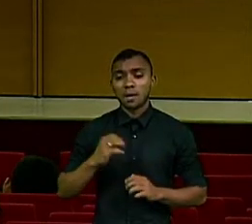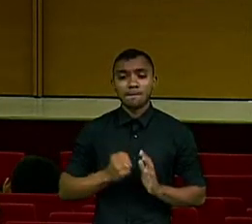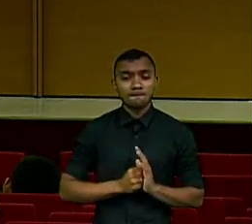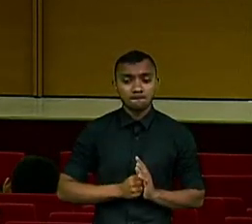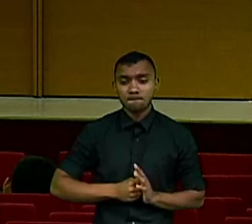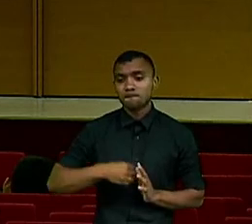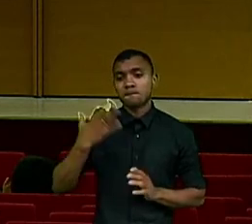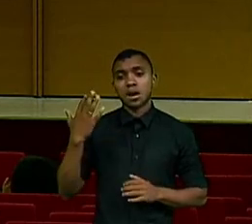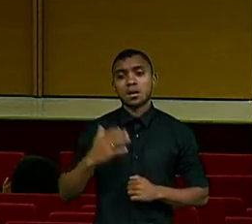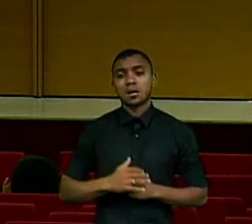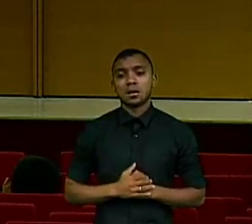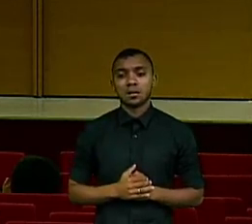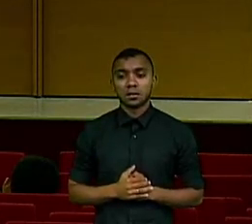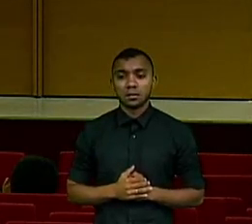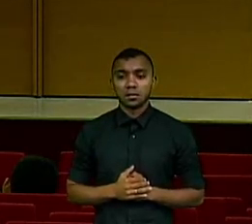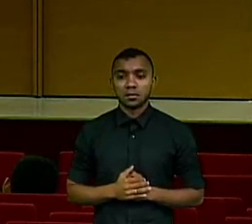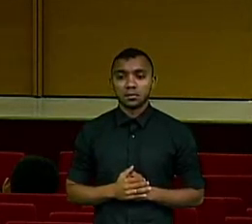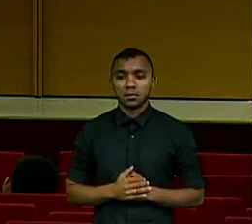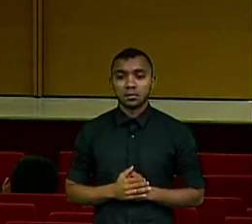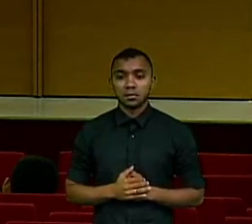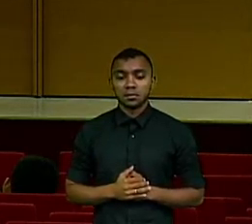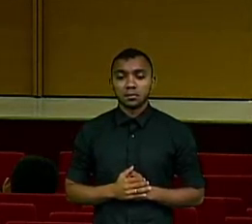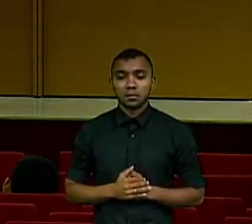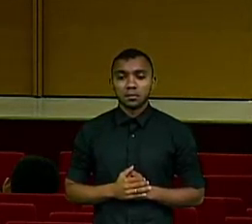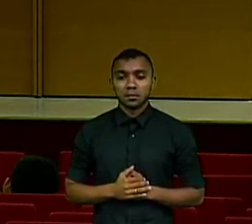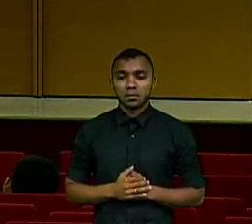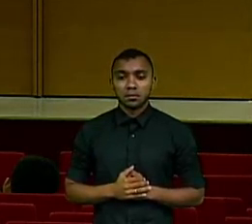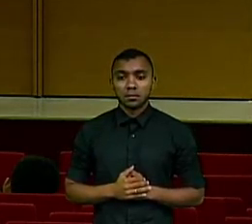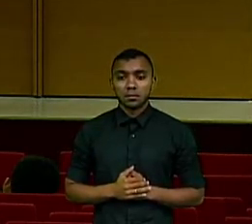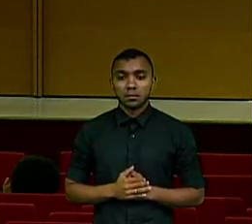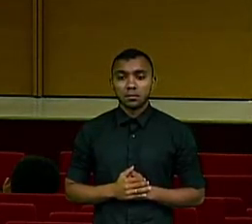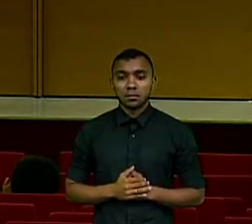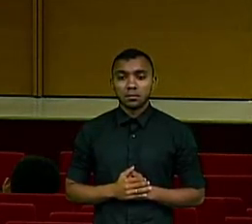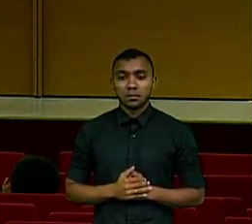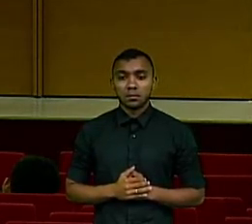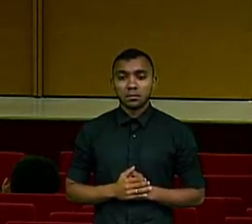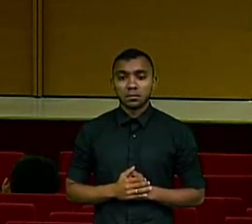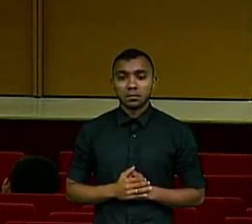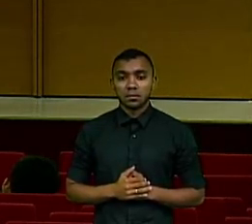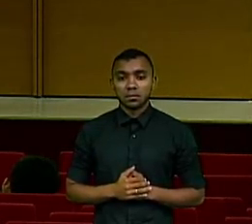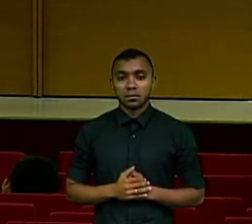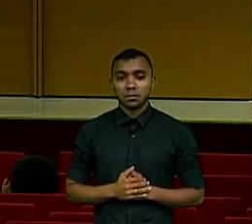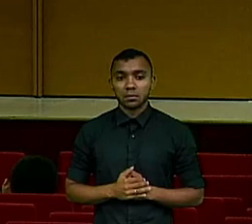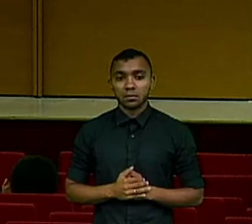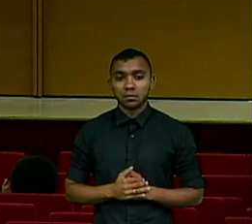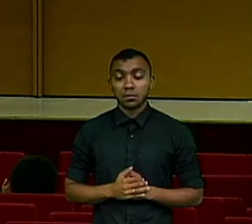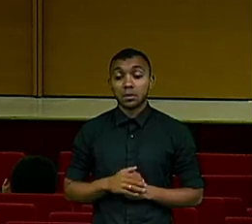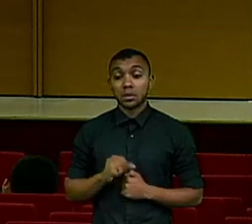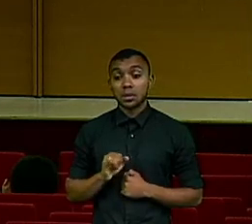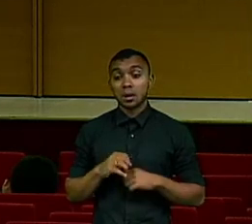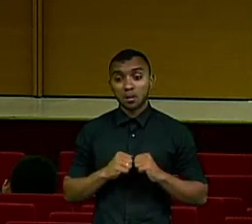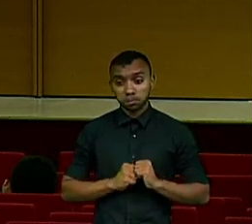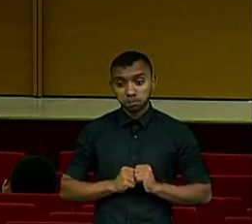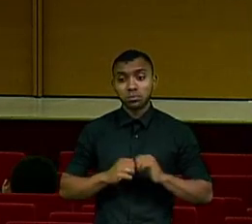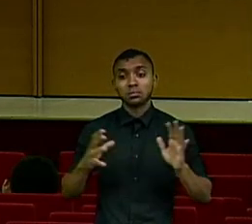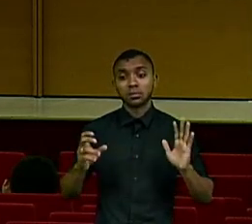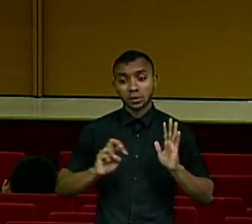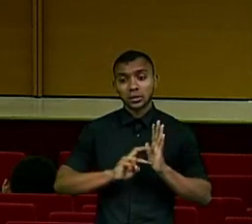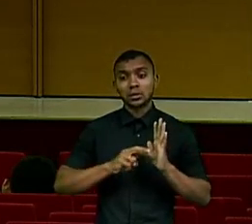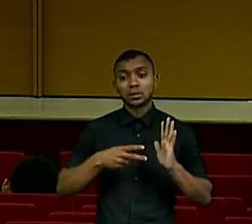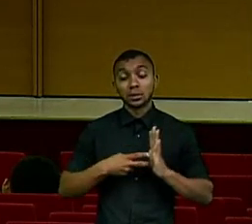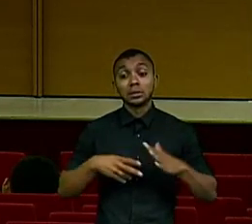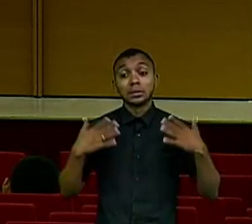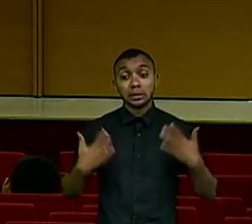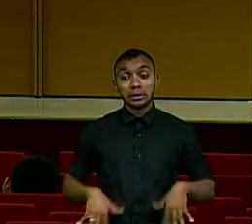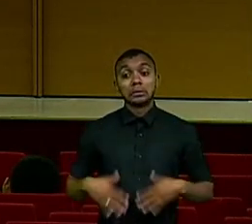de várias outras relações Mas qualquer explosão é uma perturbação e essa perturbação